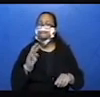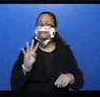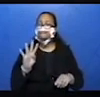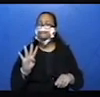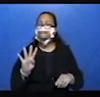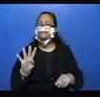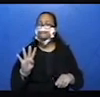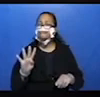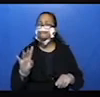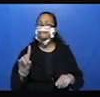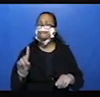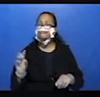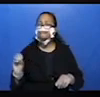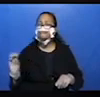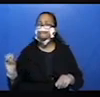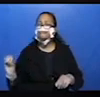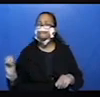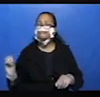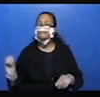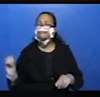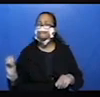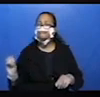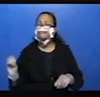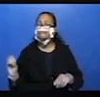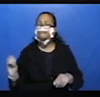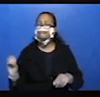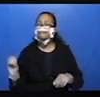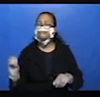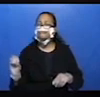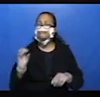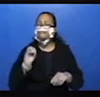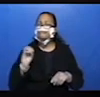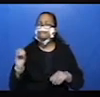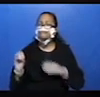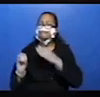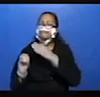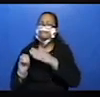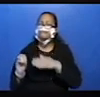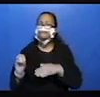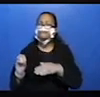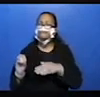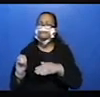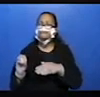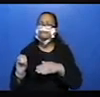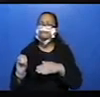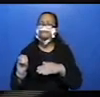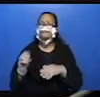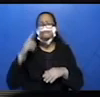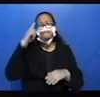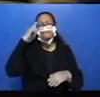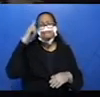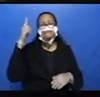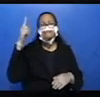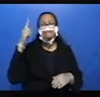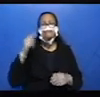4.100. Nossa, se eu tirar esses 2 zeros aqui, parece que vai me dar a resposta? Só pensar um